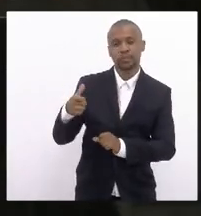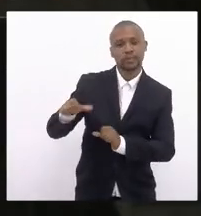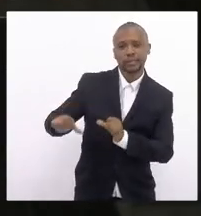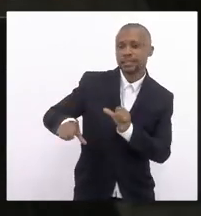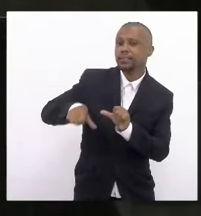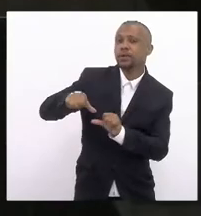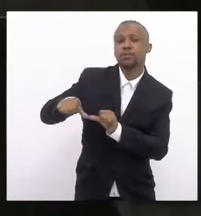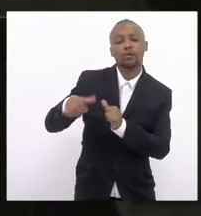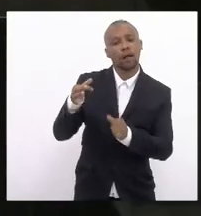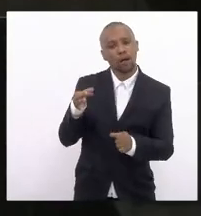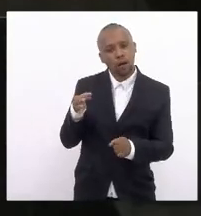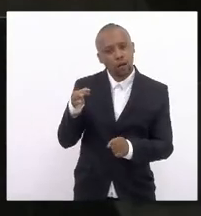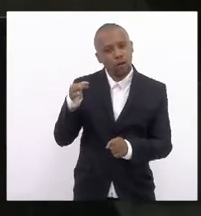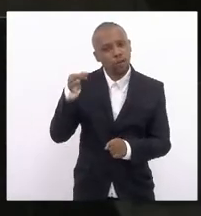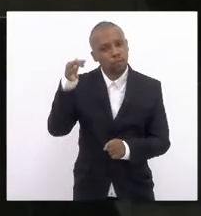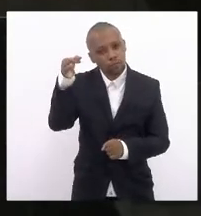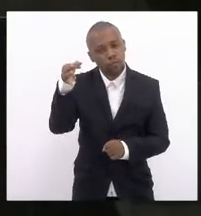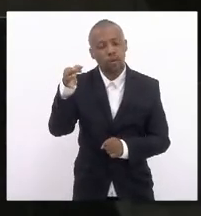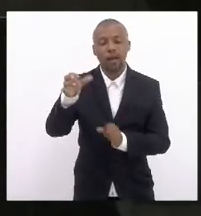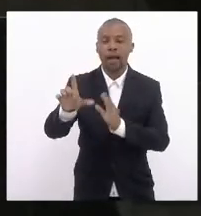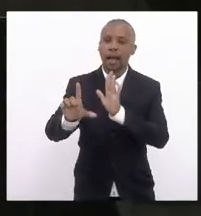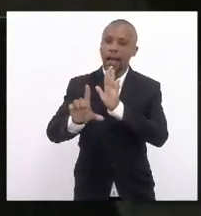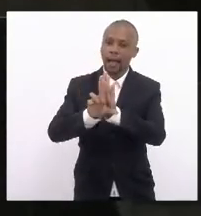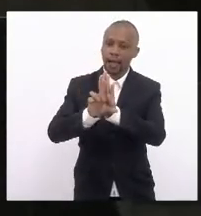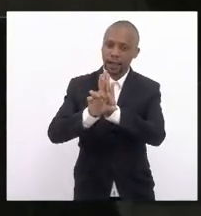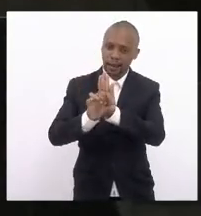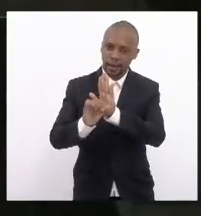transformará em lei.